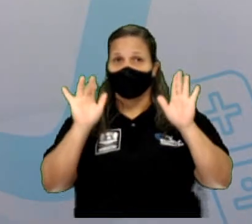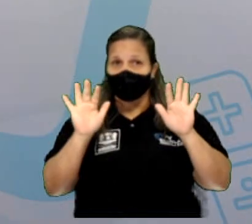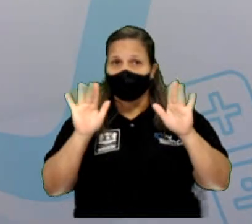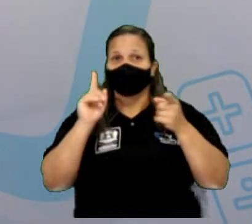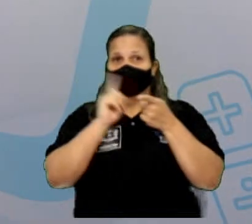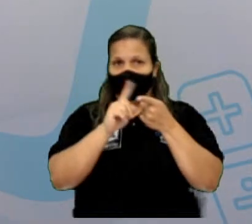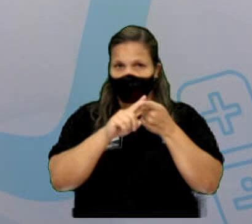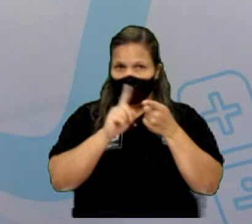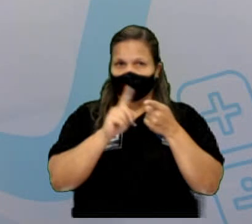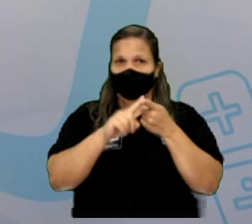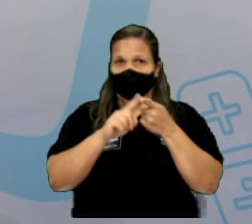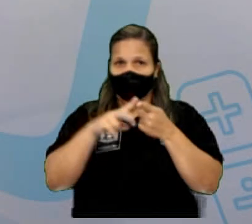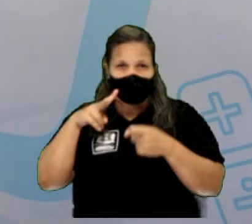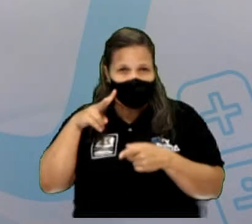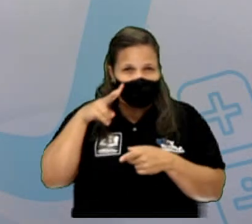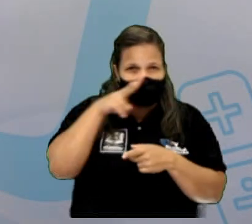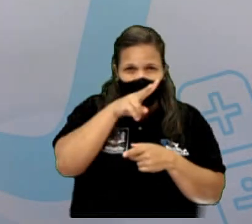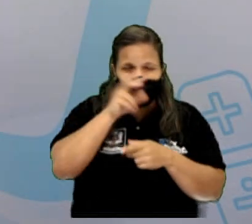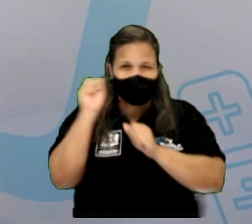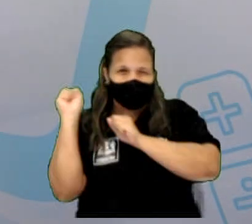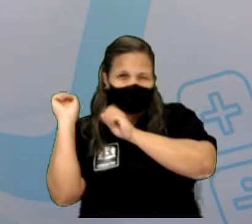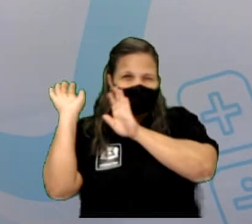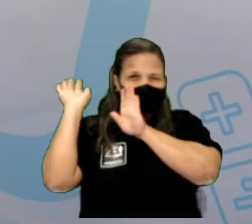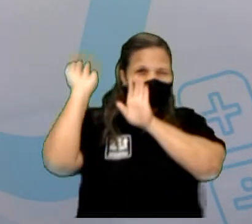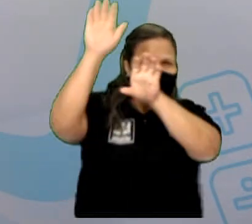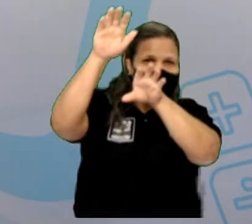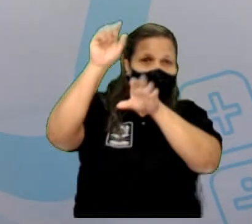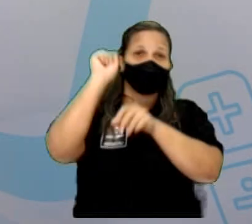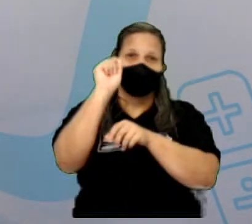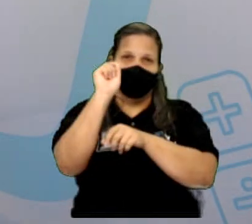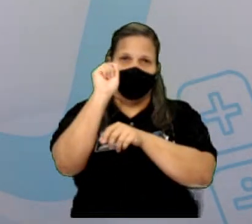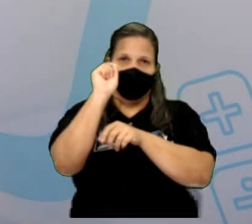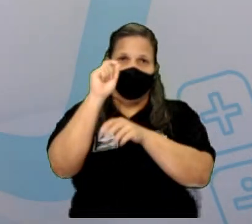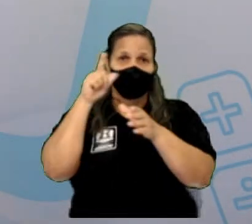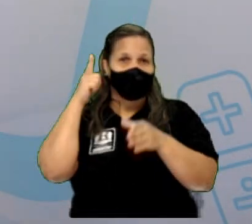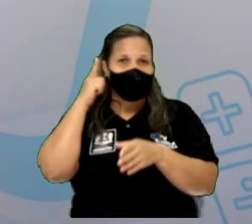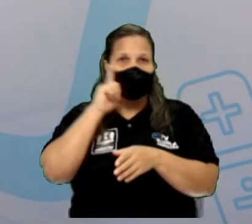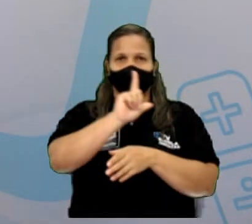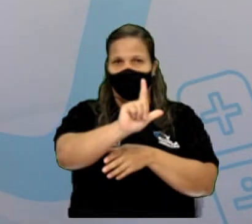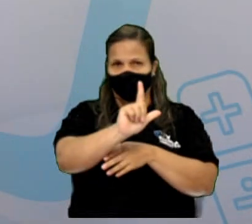coloca a força necessária para quê? Para atingir o objetivo dele, que é fazer a cesta.